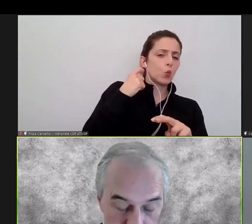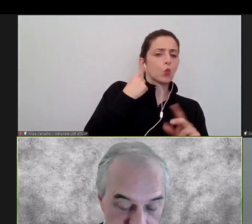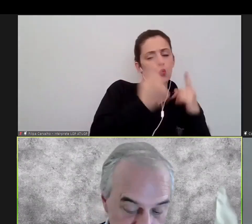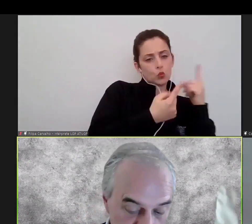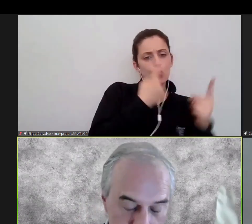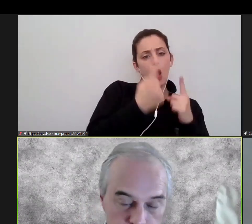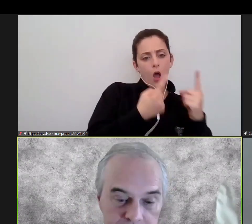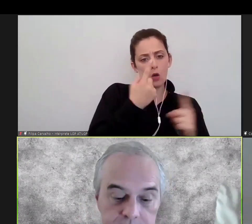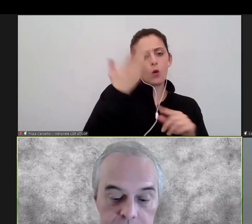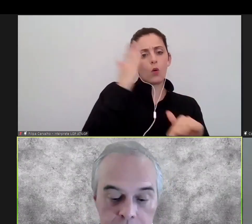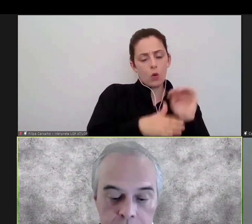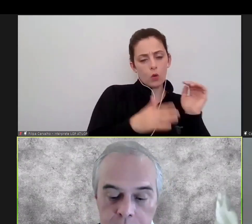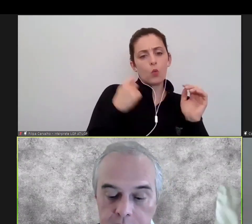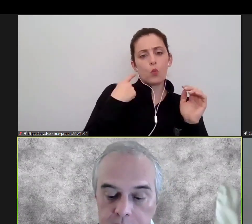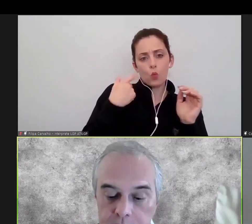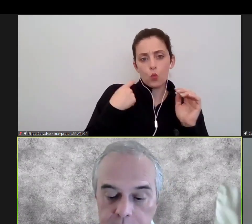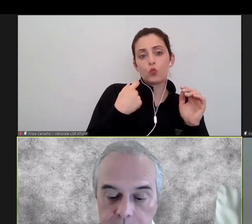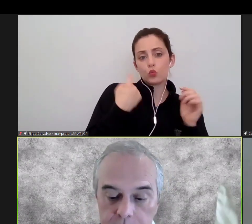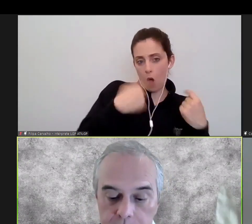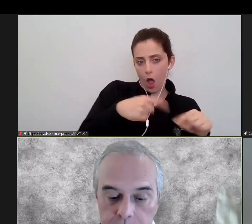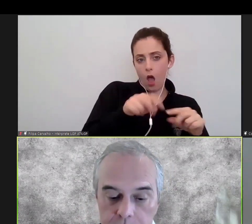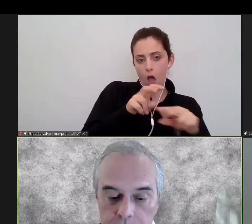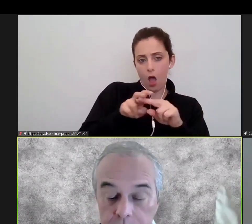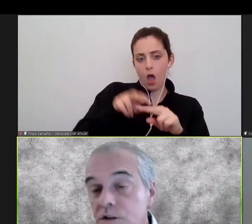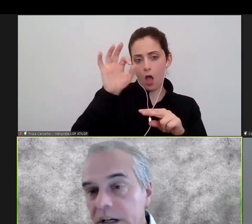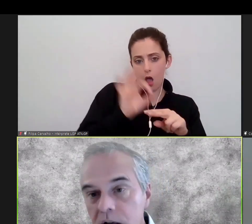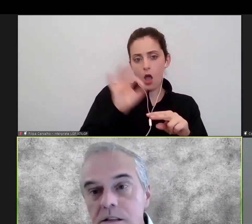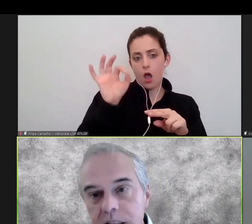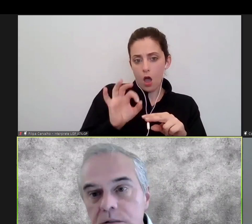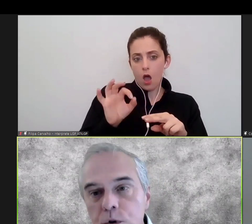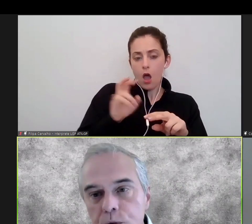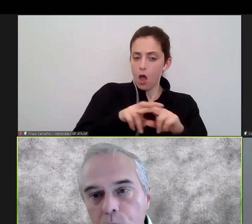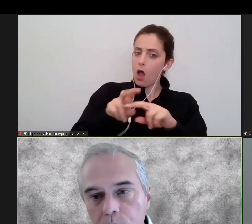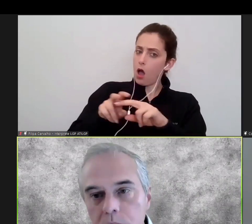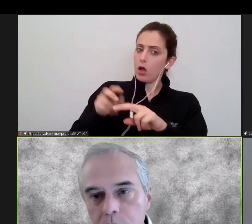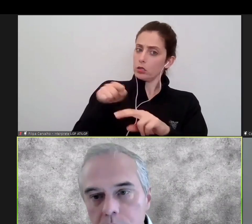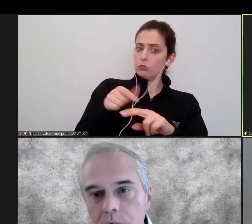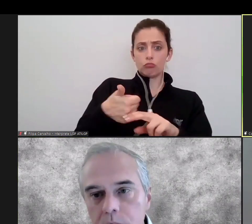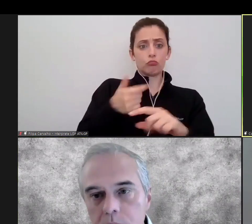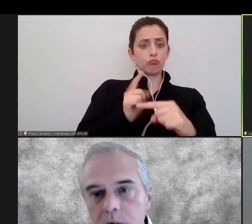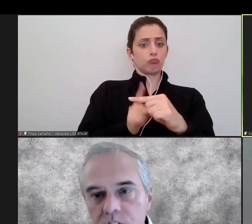UNB, Universidade Nacional de Brasília, e tiveram um resultado muito bom.